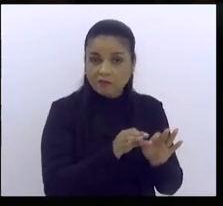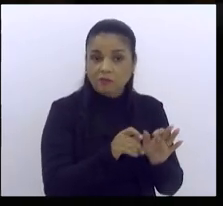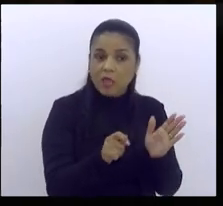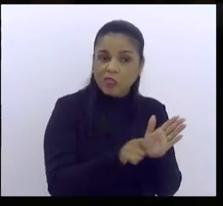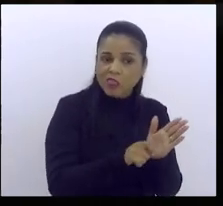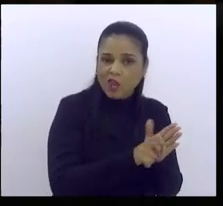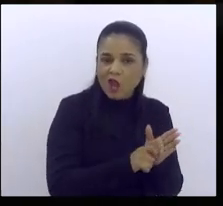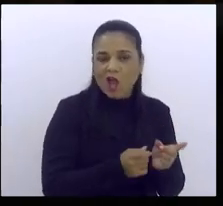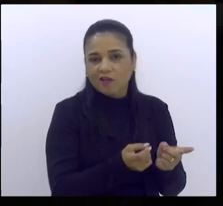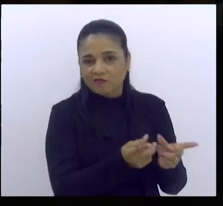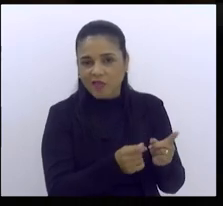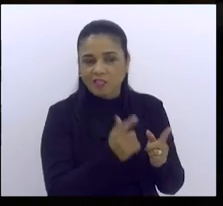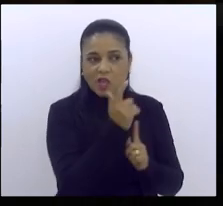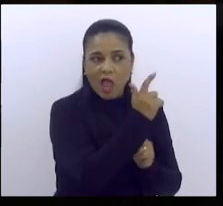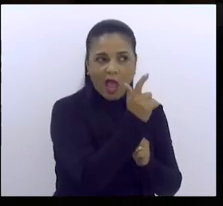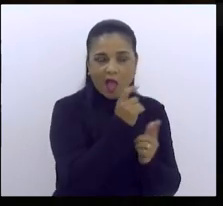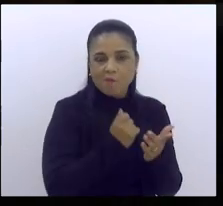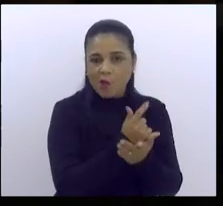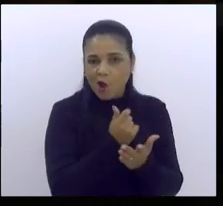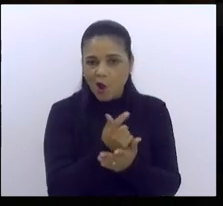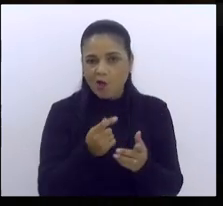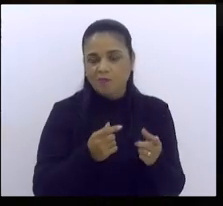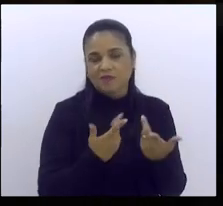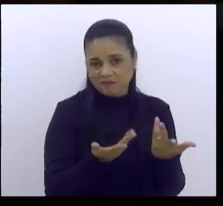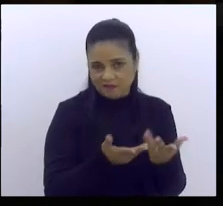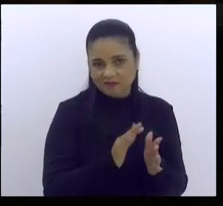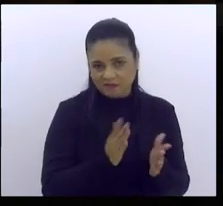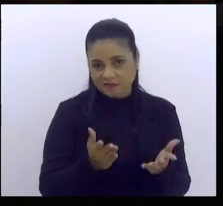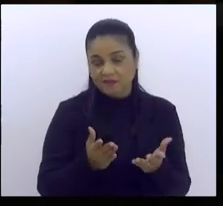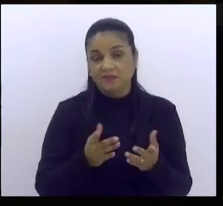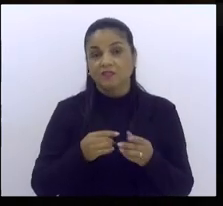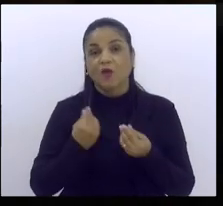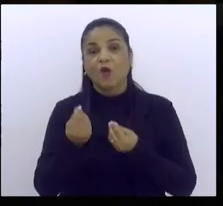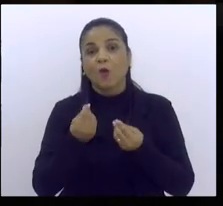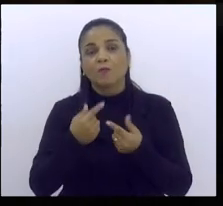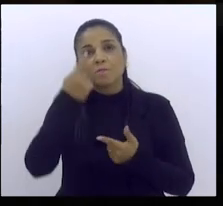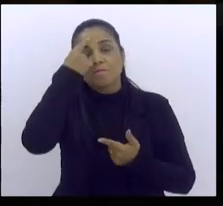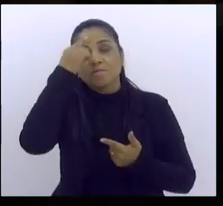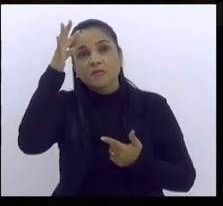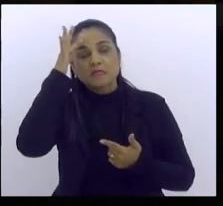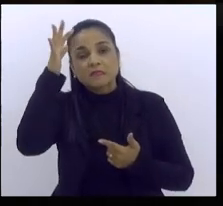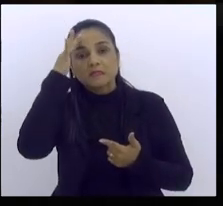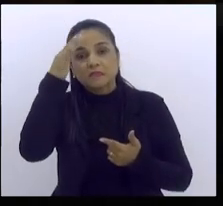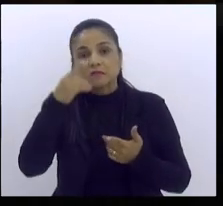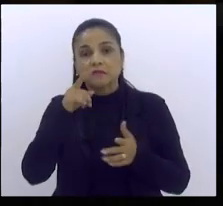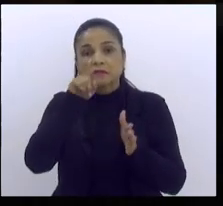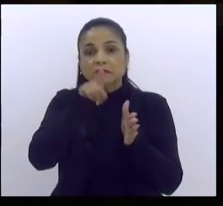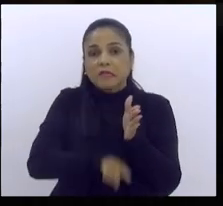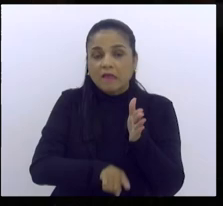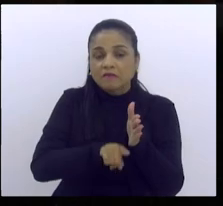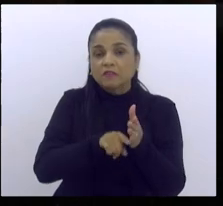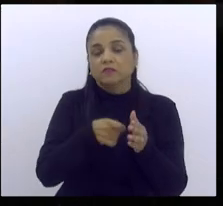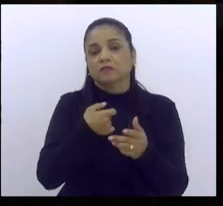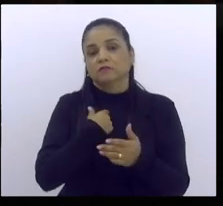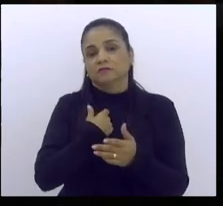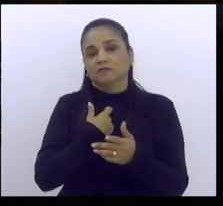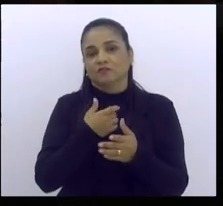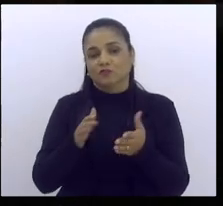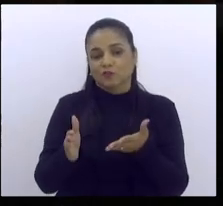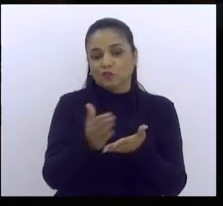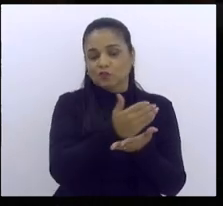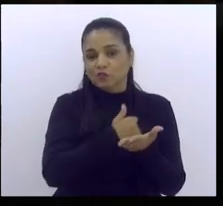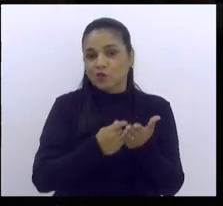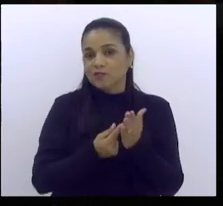dificílimo. Imagine enfrentar com déficit orçamentário, com esse rombo de 8 bilhões e meio.